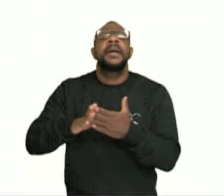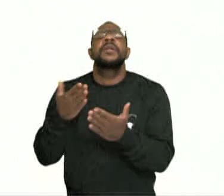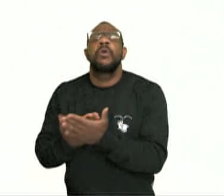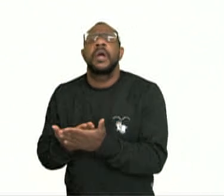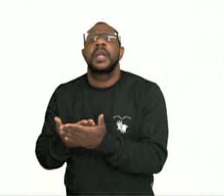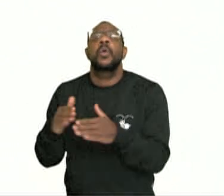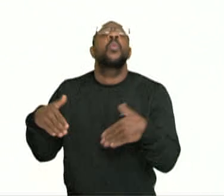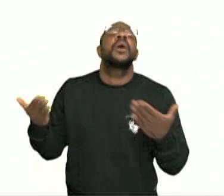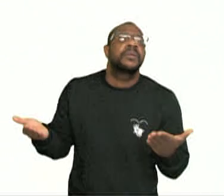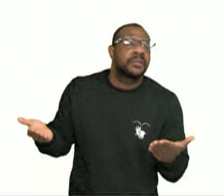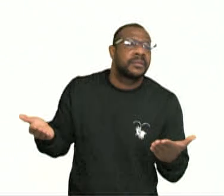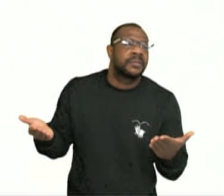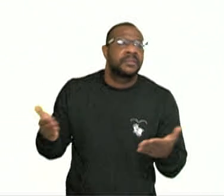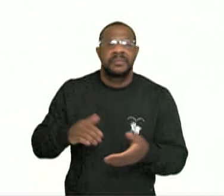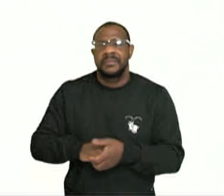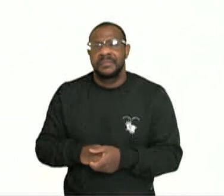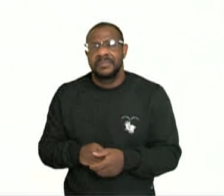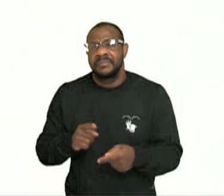para a escola,